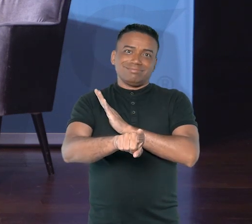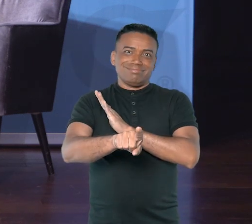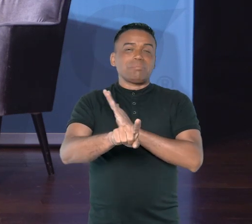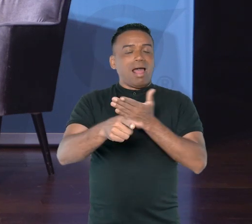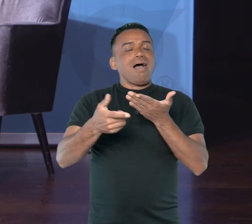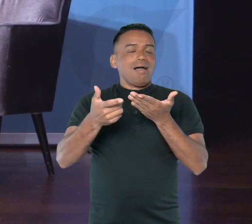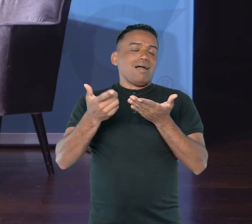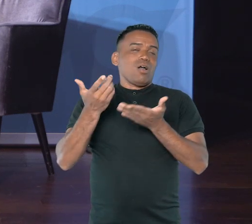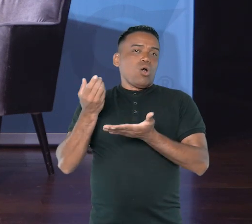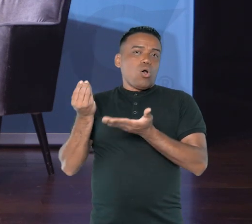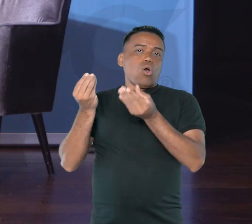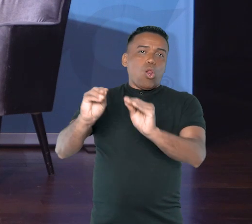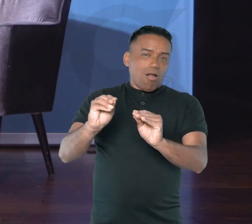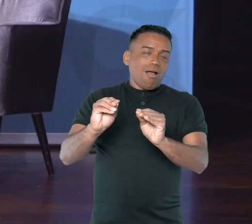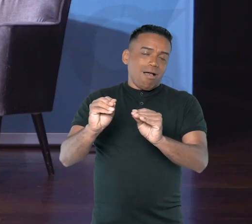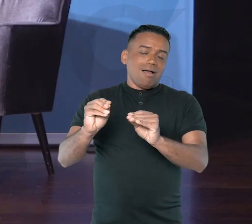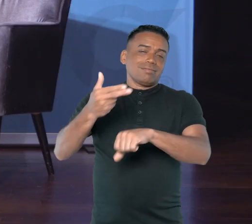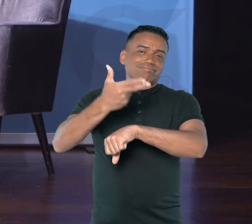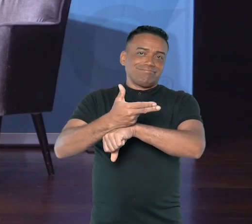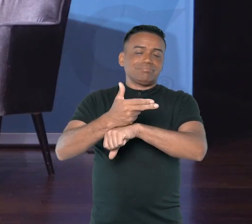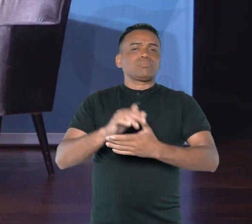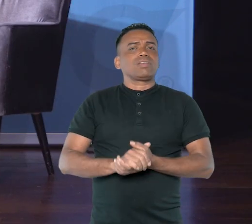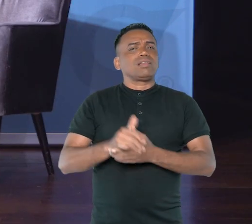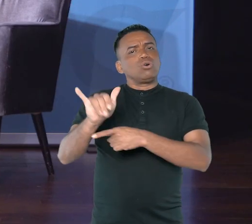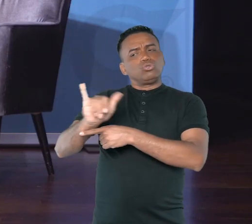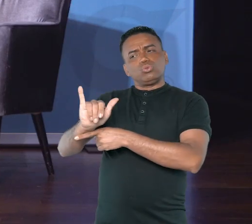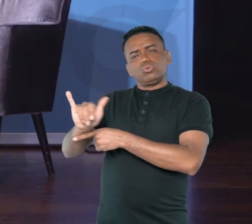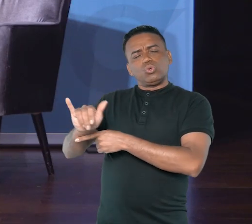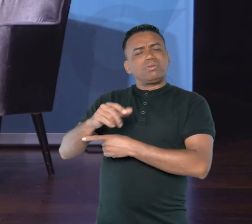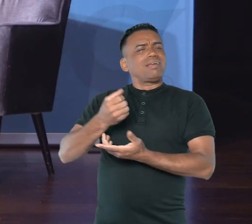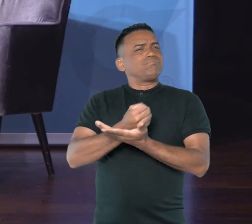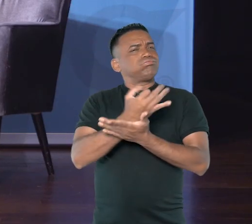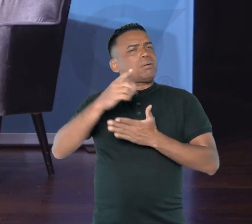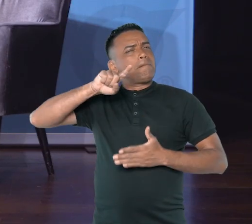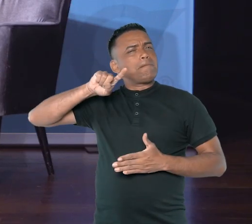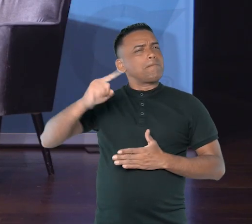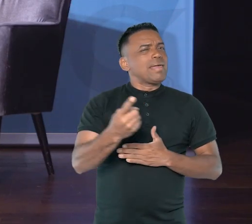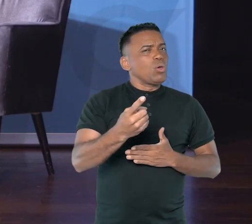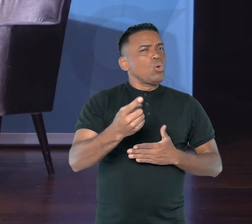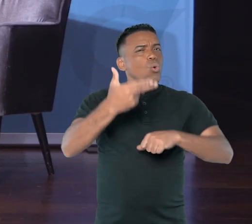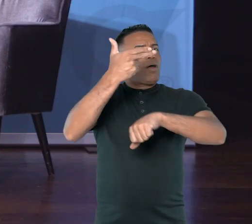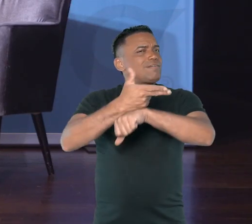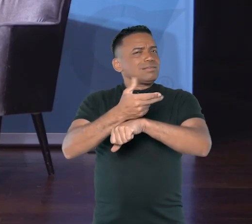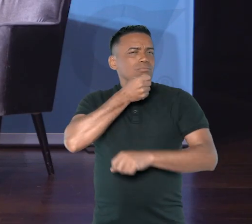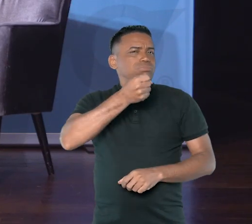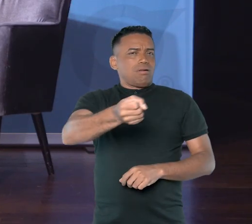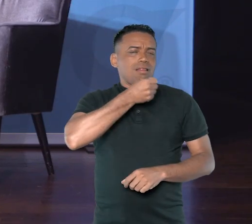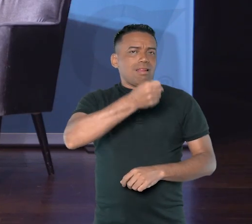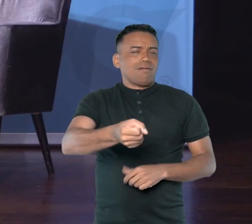ficar editado nesse programa. No canal do YouTube do Sempre um Papo tem mais de 1000 programas gravados,